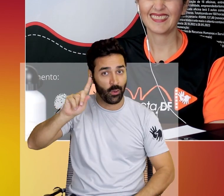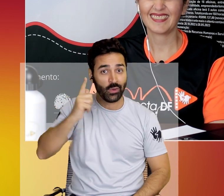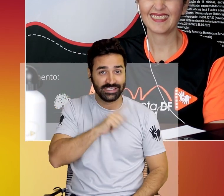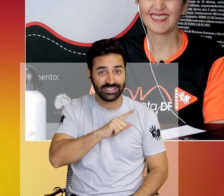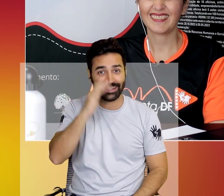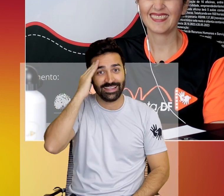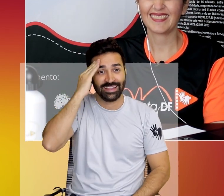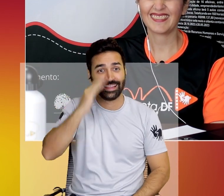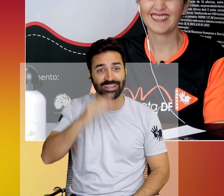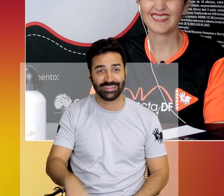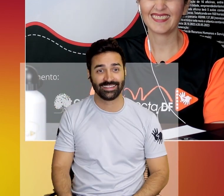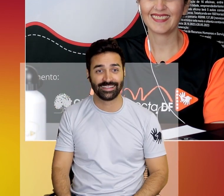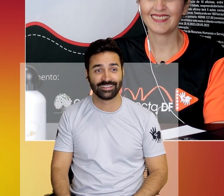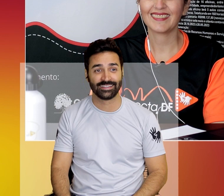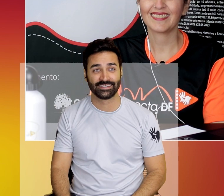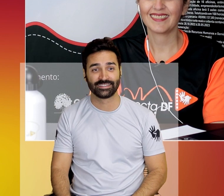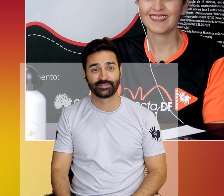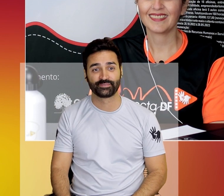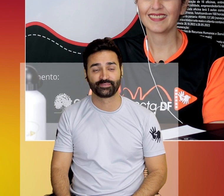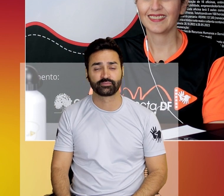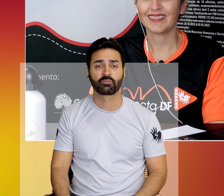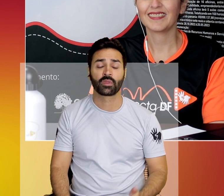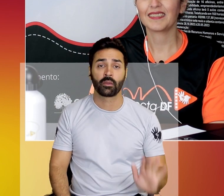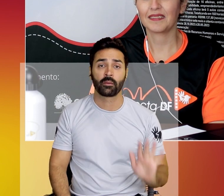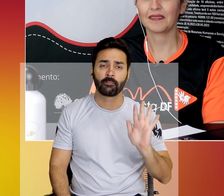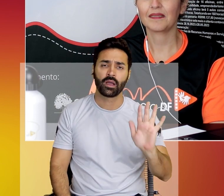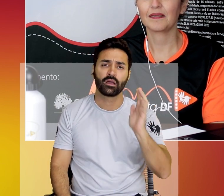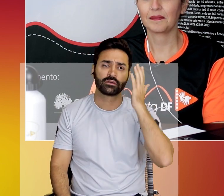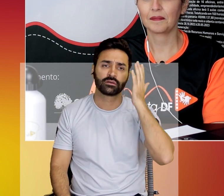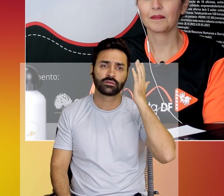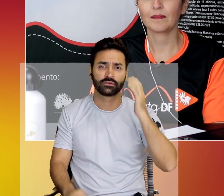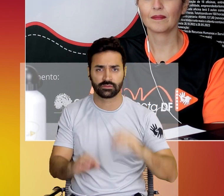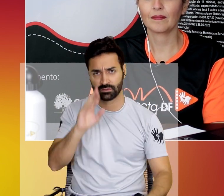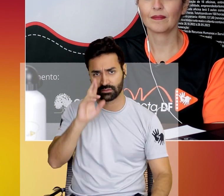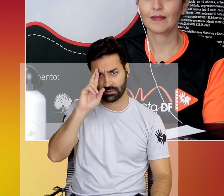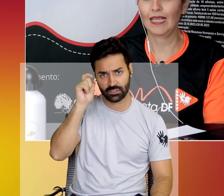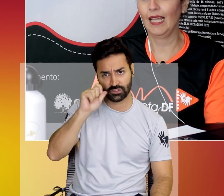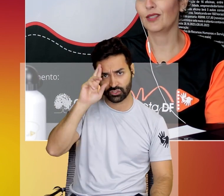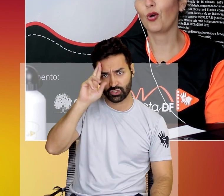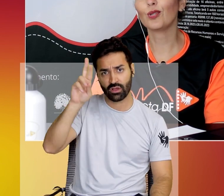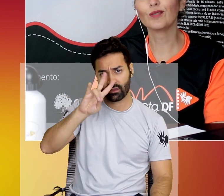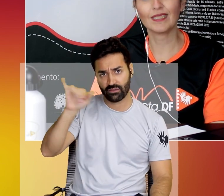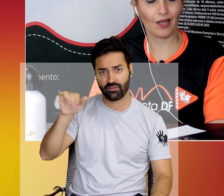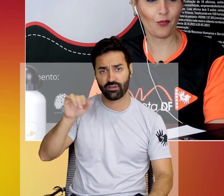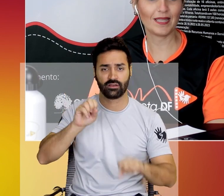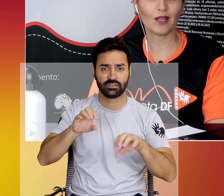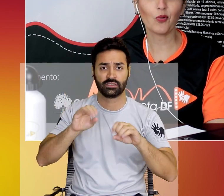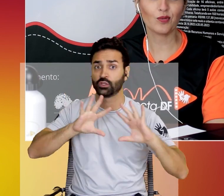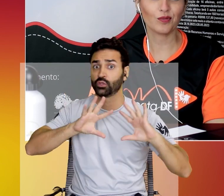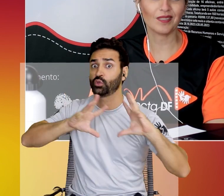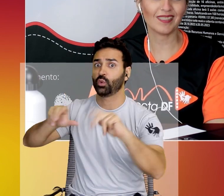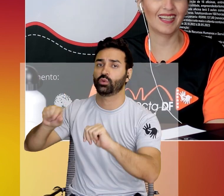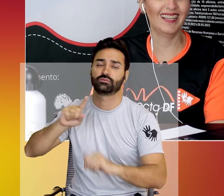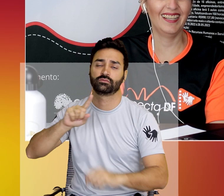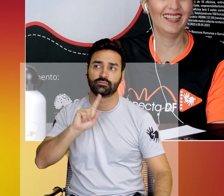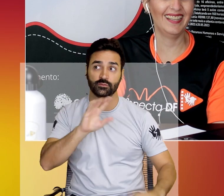Eu estou conseguindo entender, sim. Eu gostaria de saber se é a senhora que vai dar todos os módulos. Todos não, mas